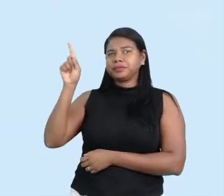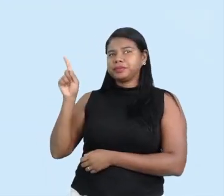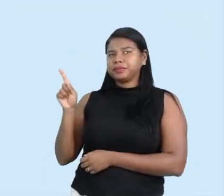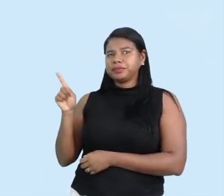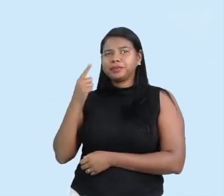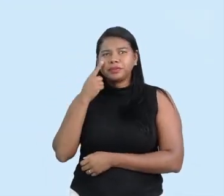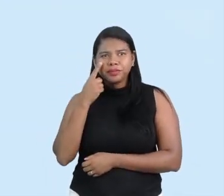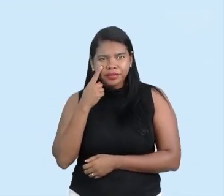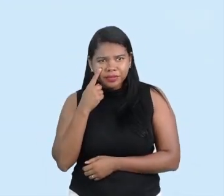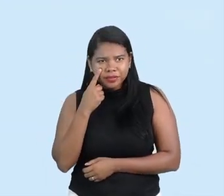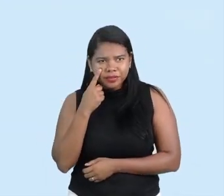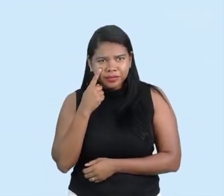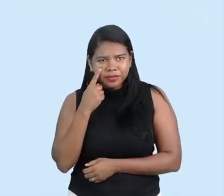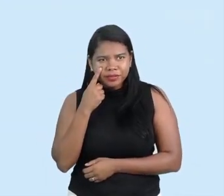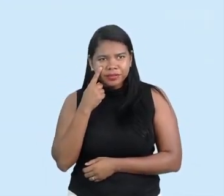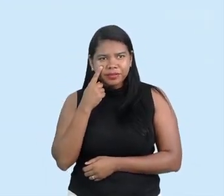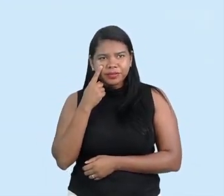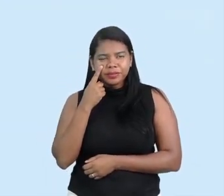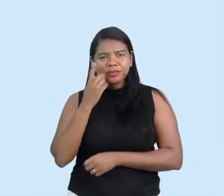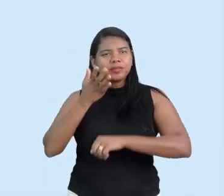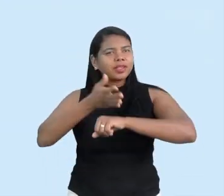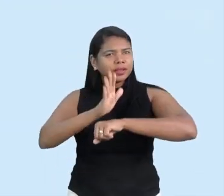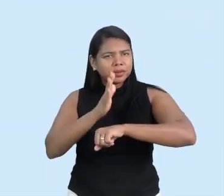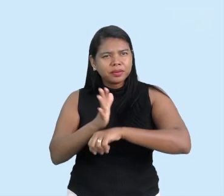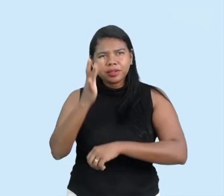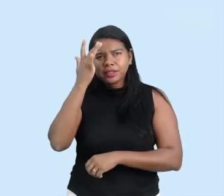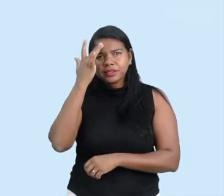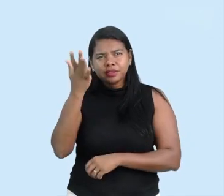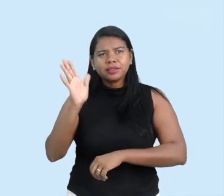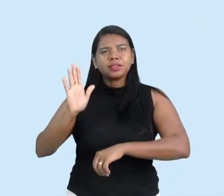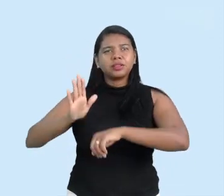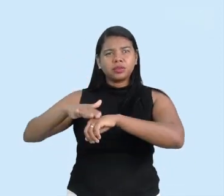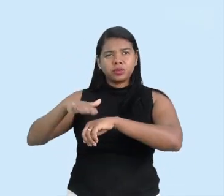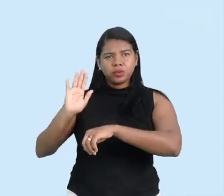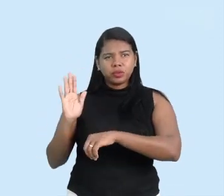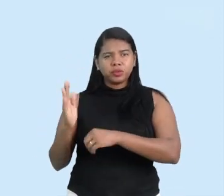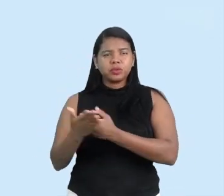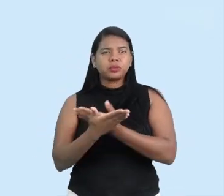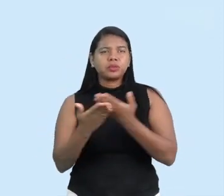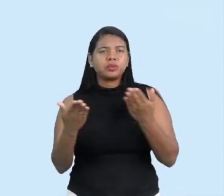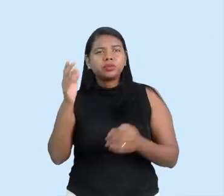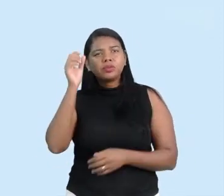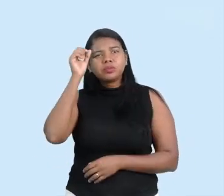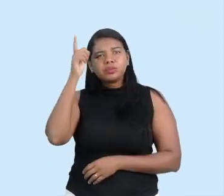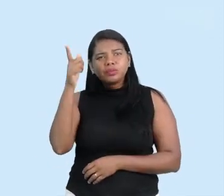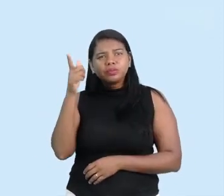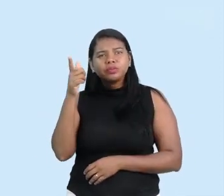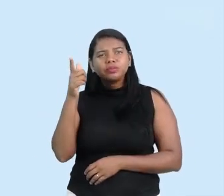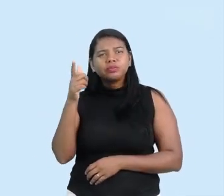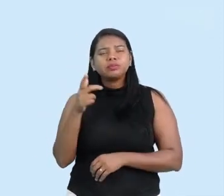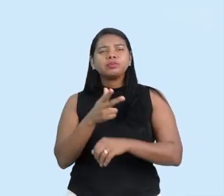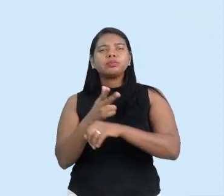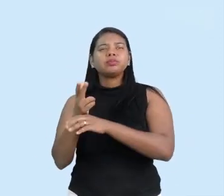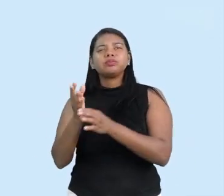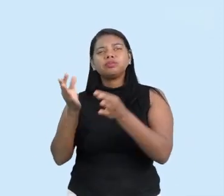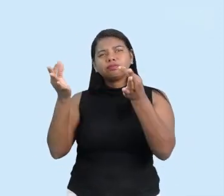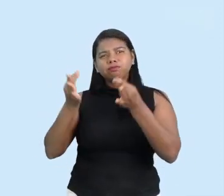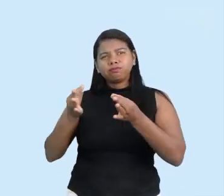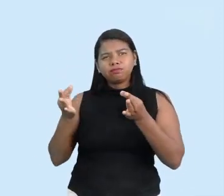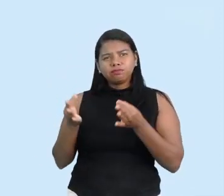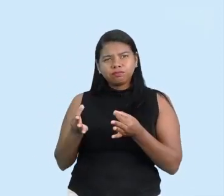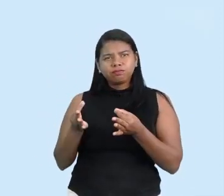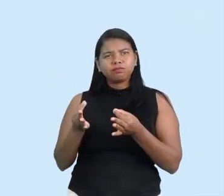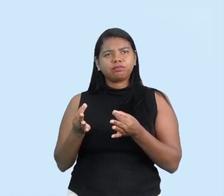Viu que dessa forma é bastante prático? Quanto mais zoom você der na imagem, mais perfeição vai ficar